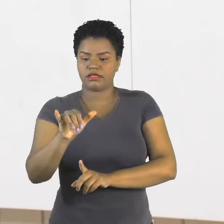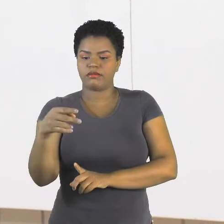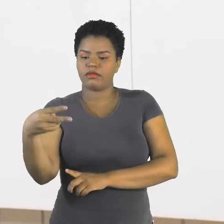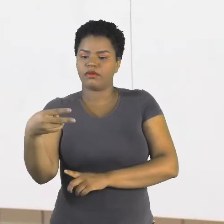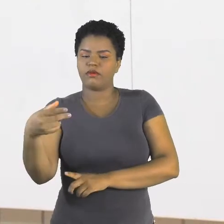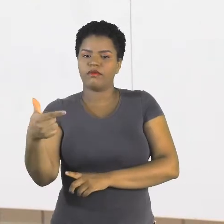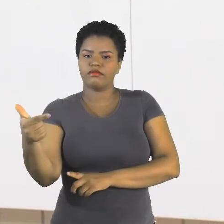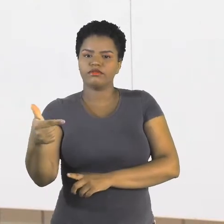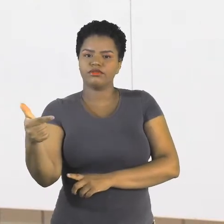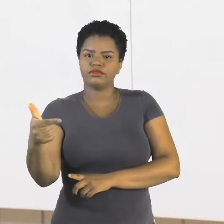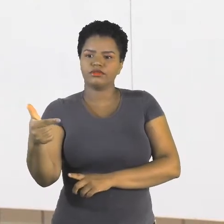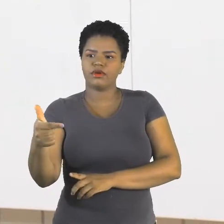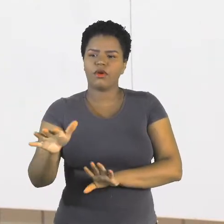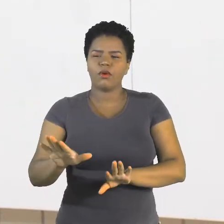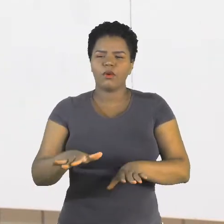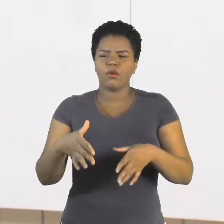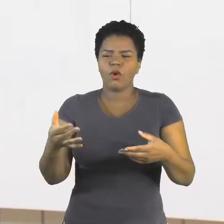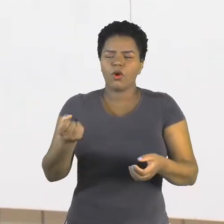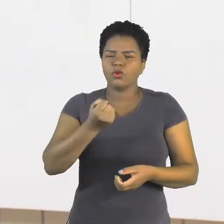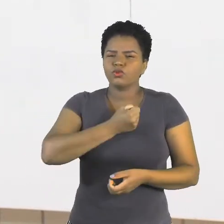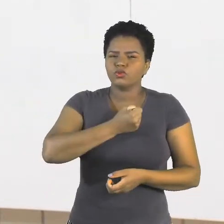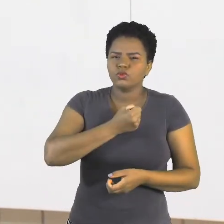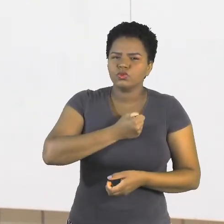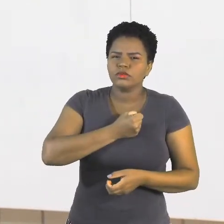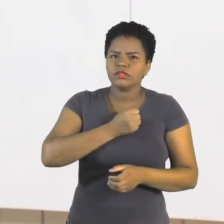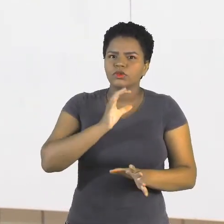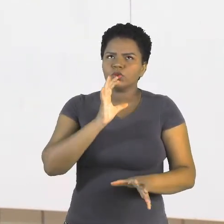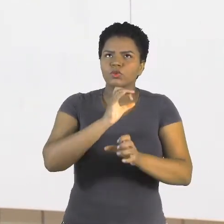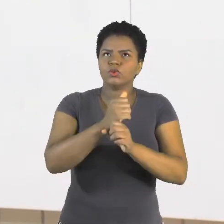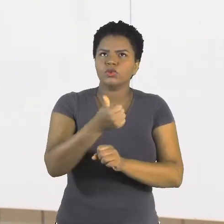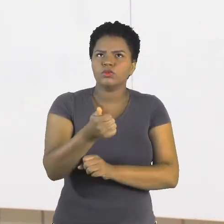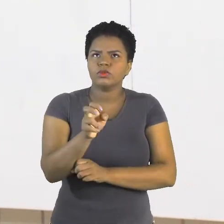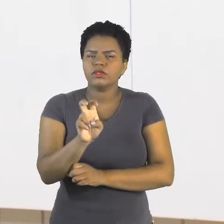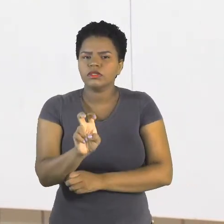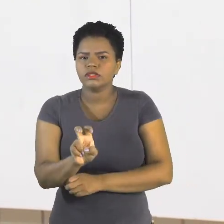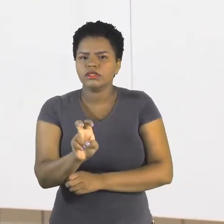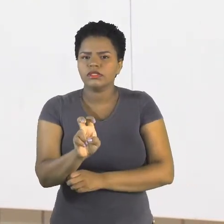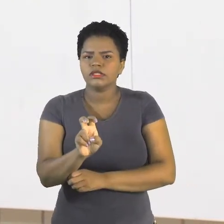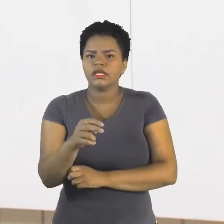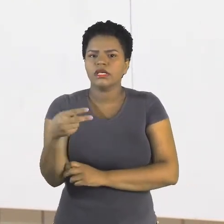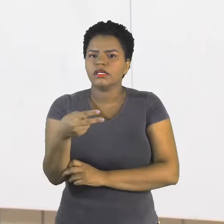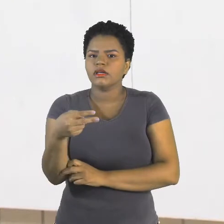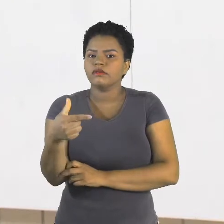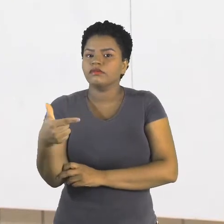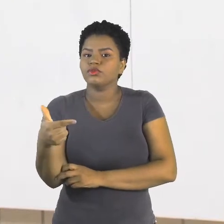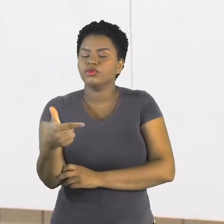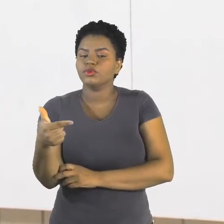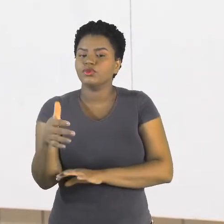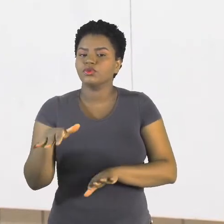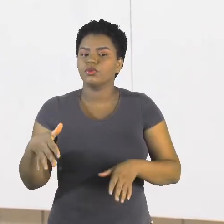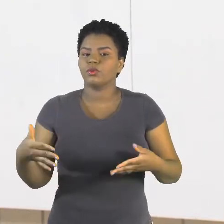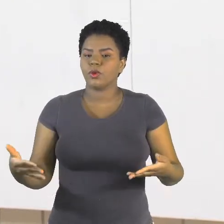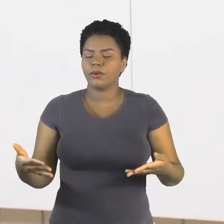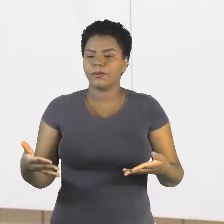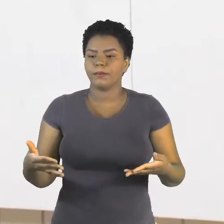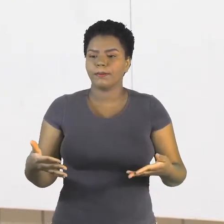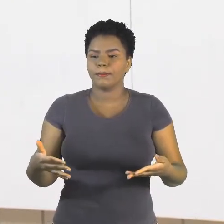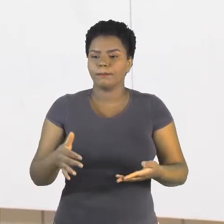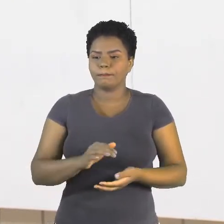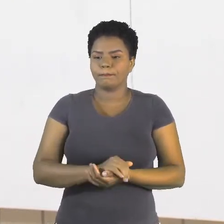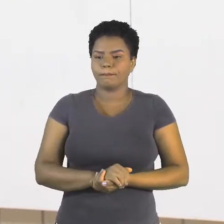Pronto. Qual é o número que eu somo com 15 e dá 22? Então, y é igual